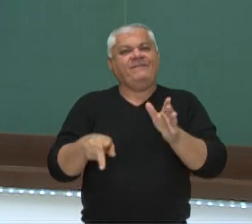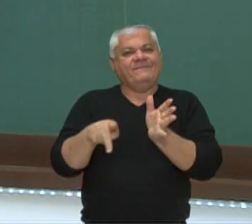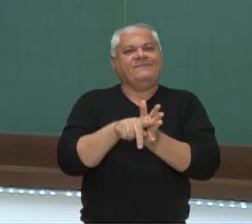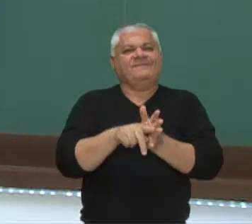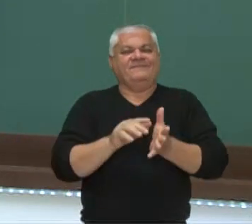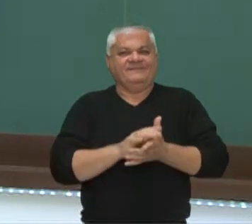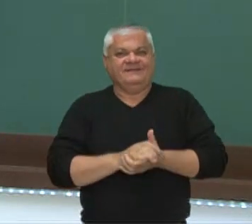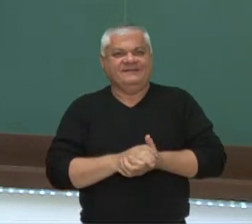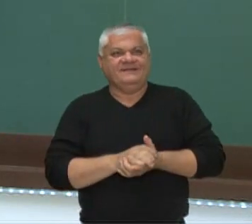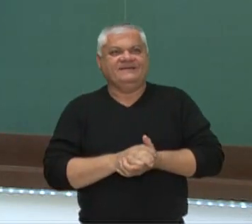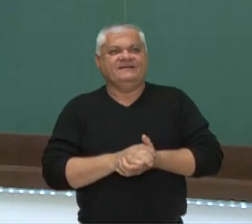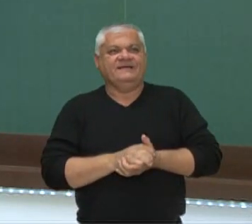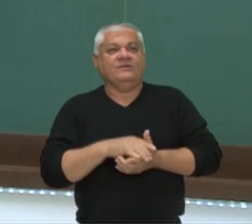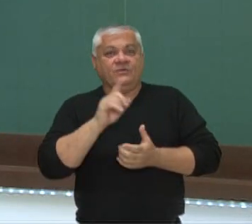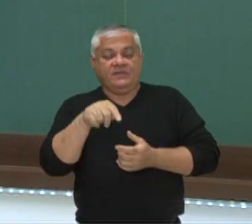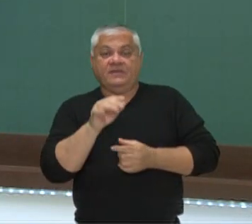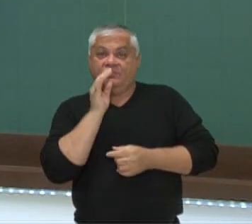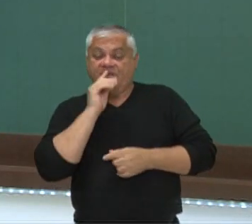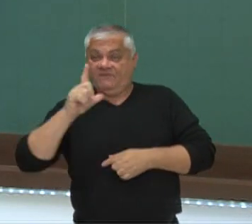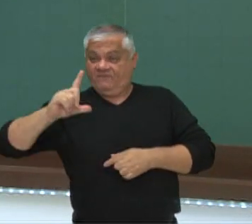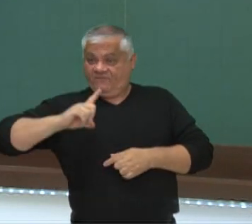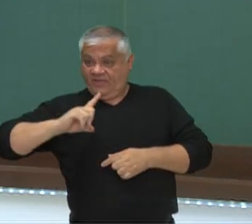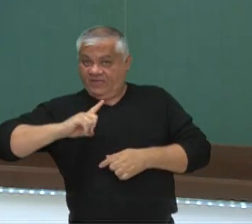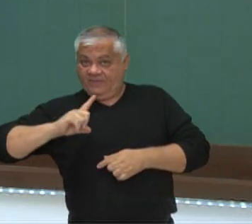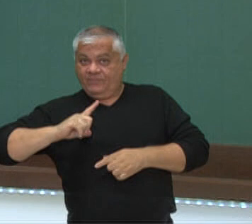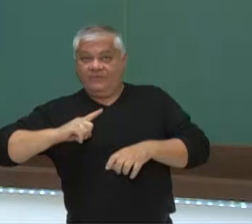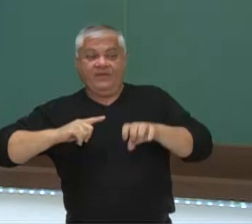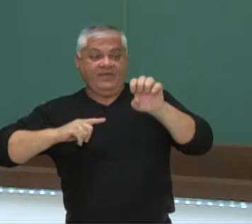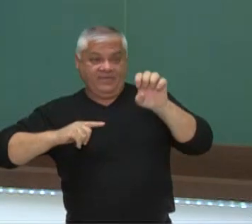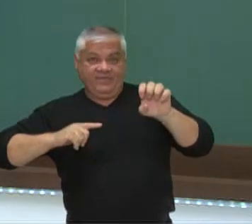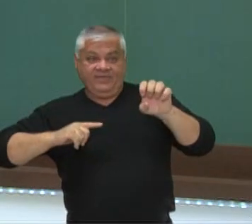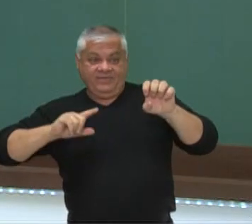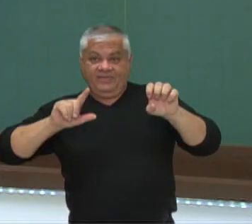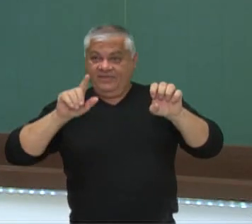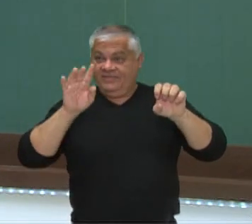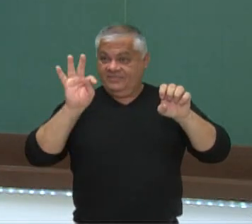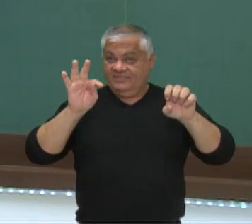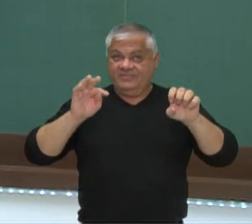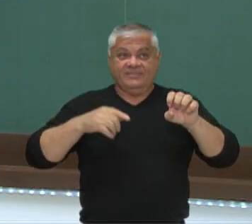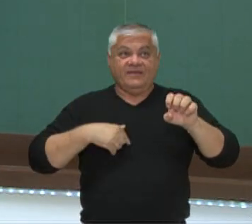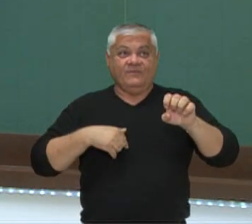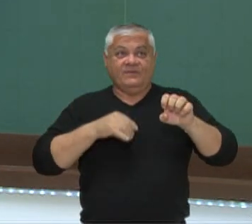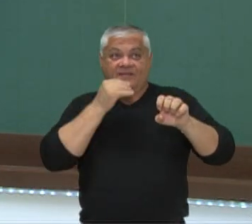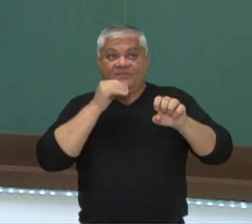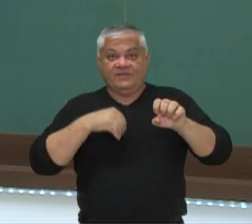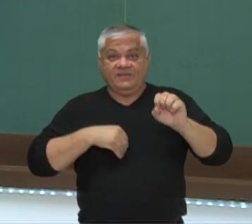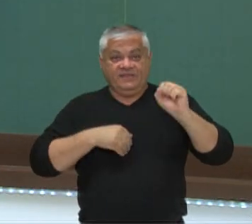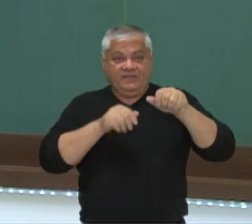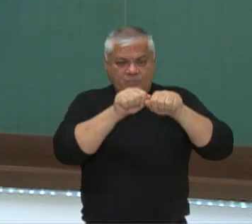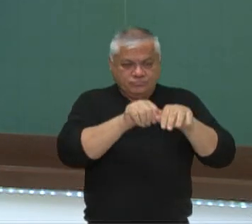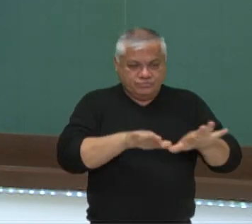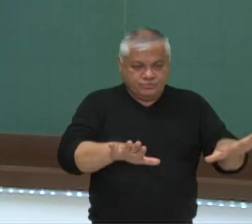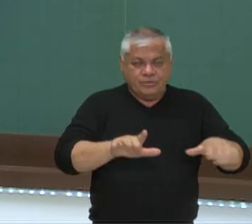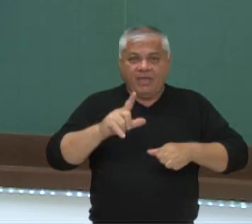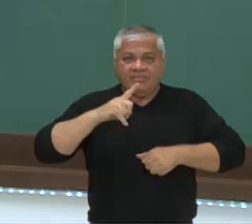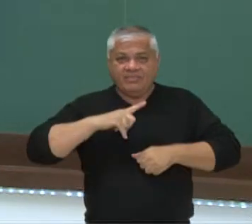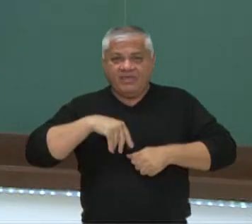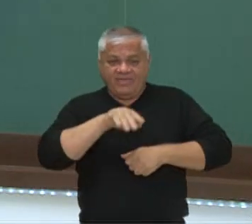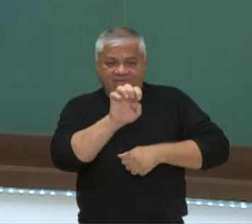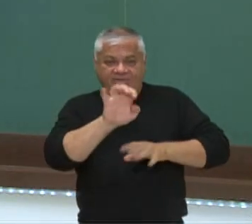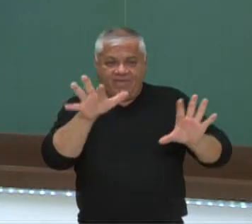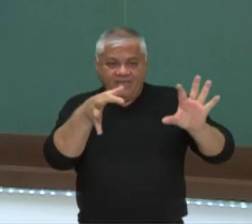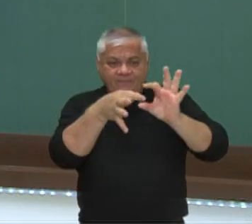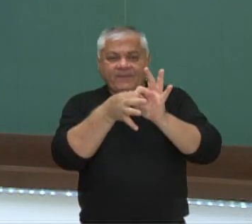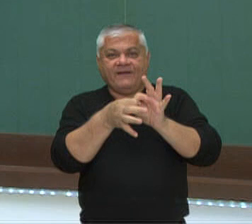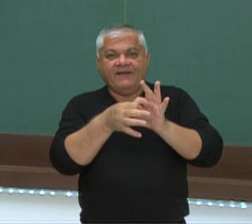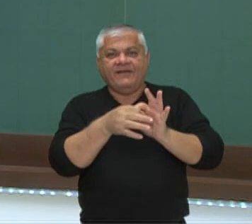exercício, que liga essa oração à oração anterior. Então, uma oração coordenada